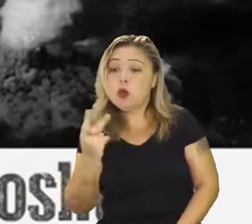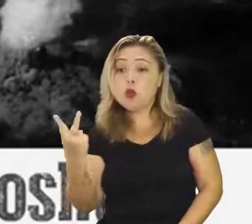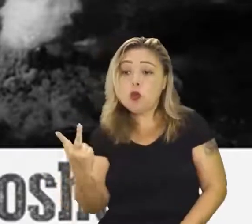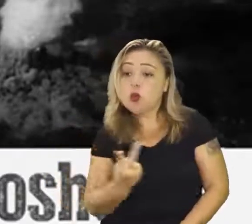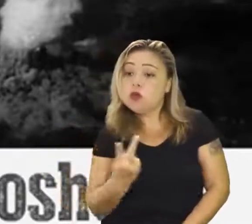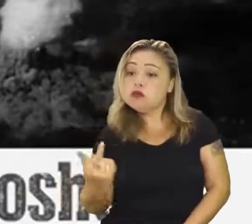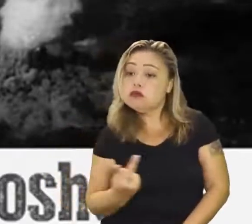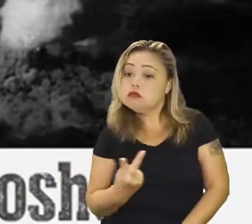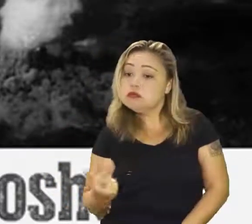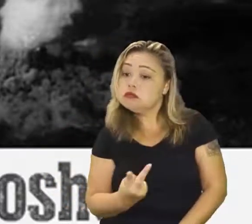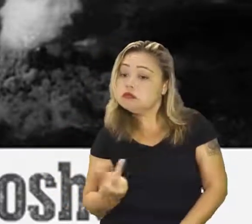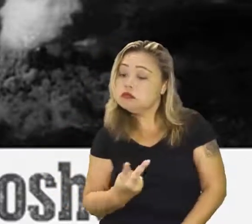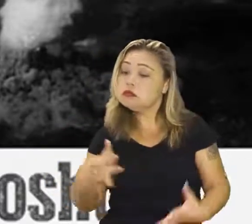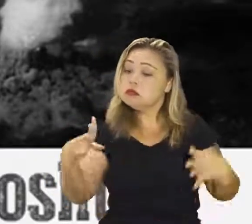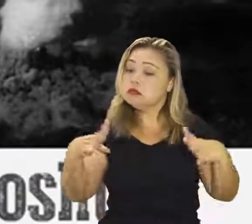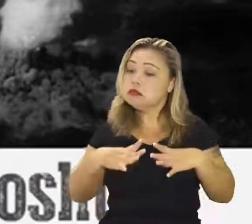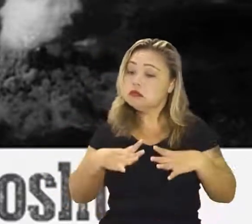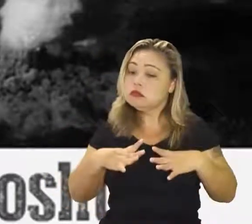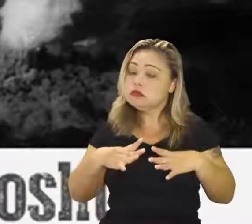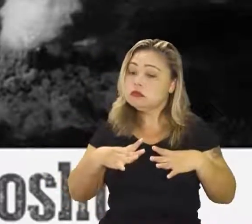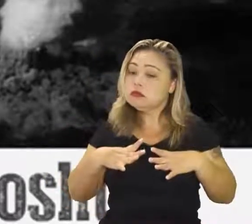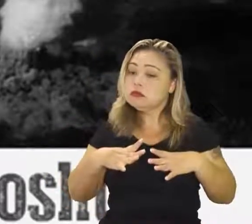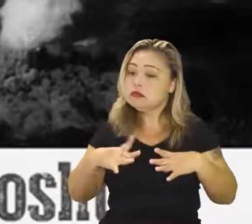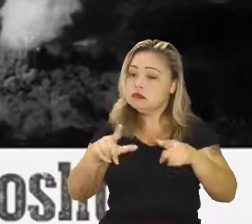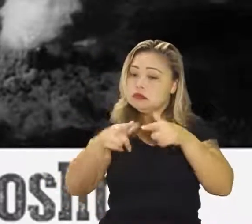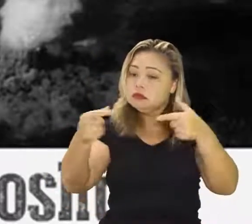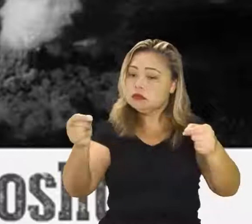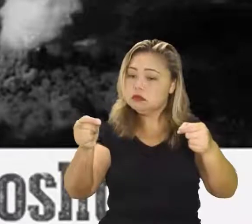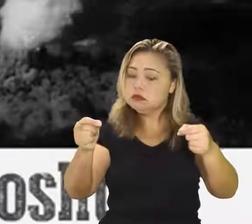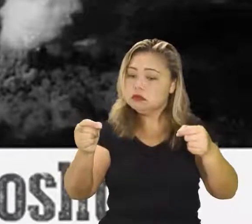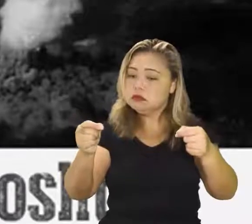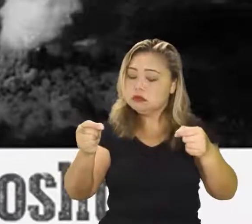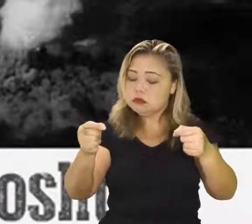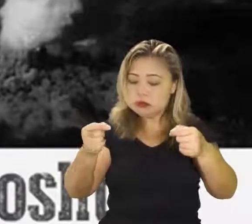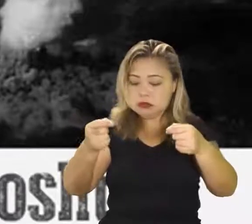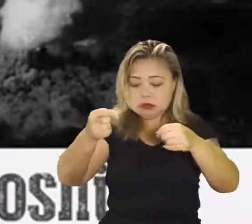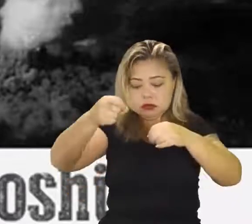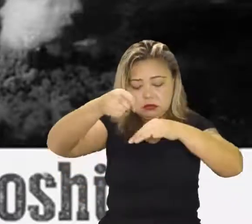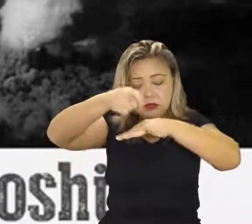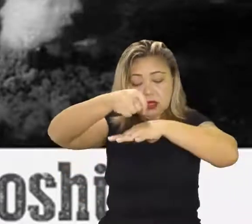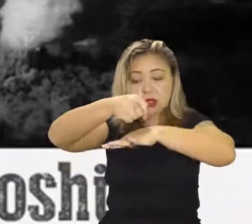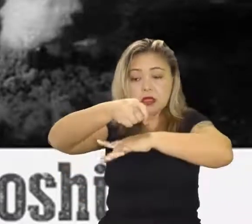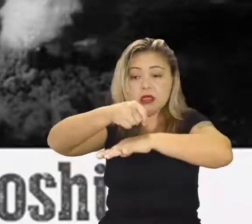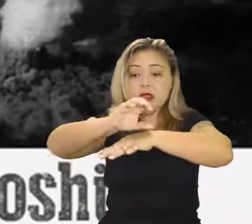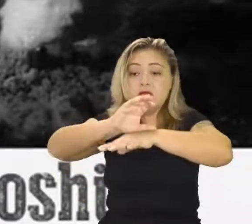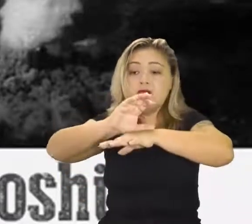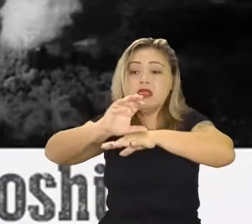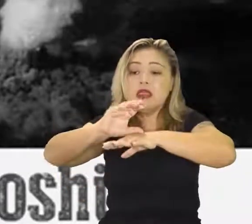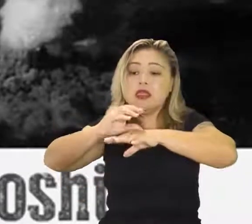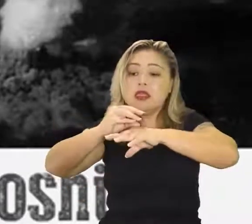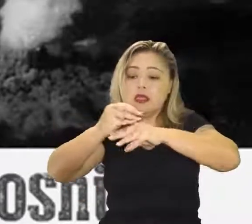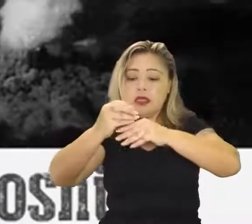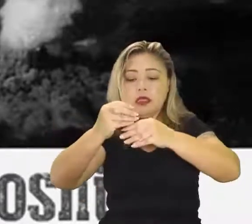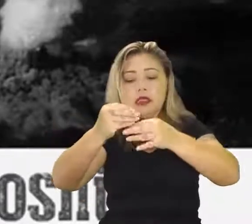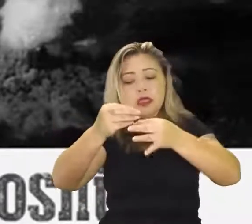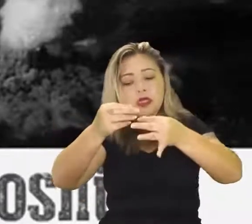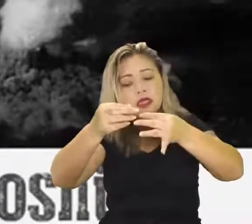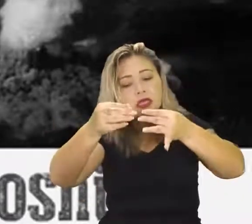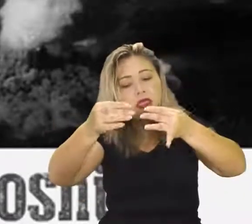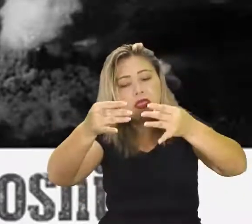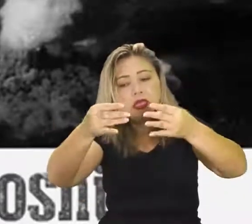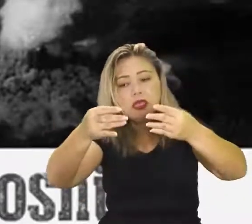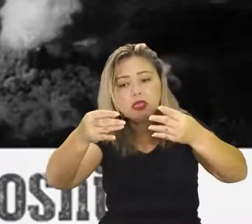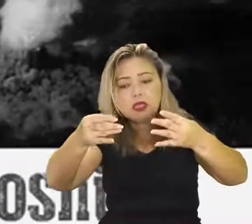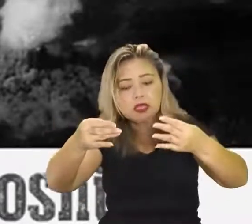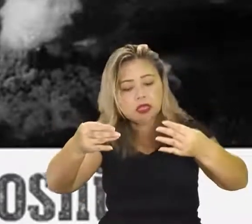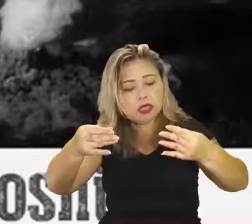2 cidades que viraram cinzas. A pressão foi tão grande que ela